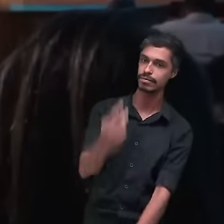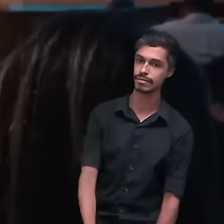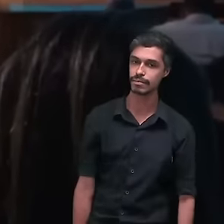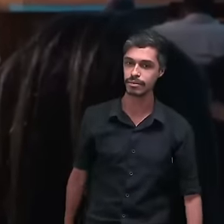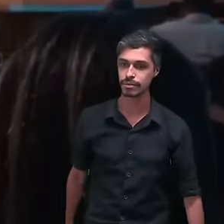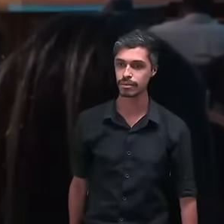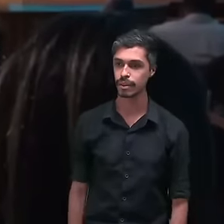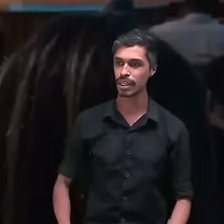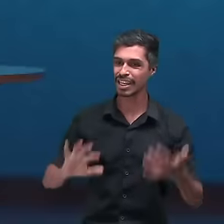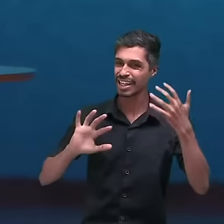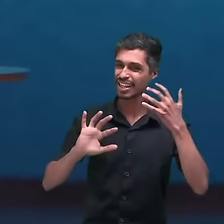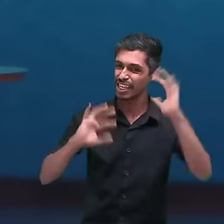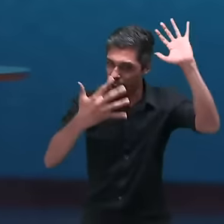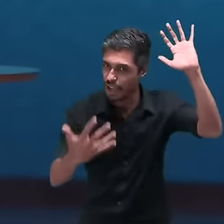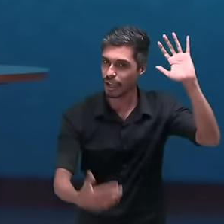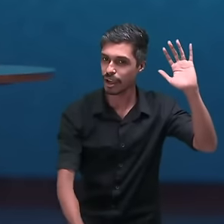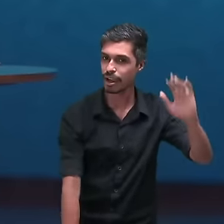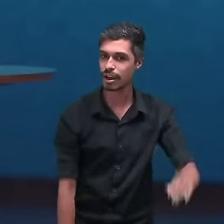Ei,